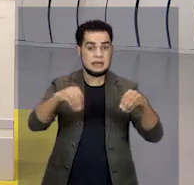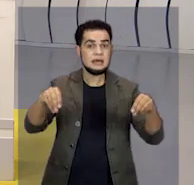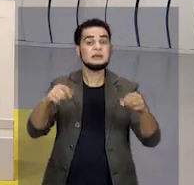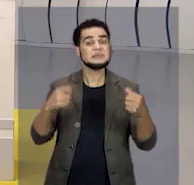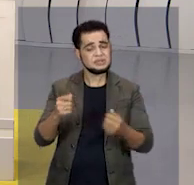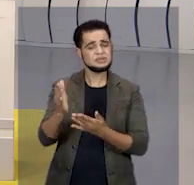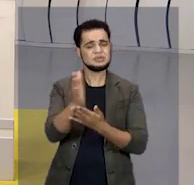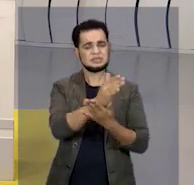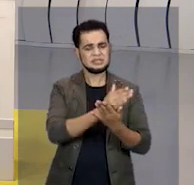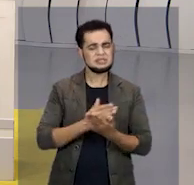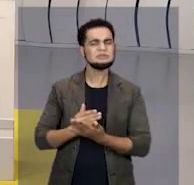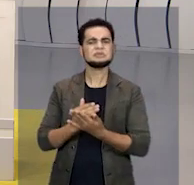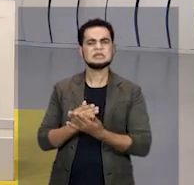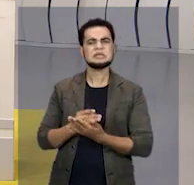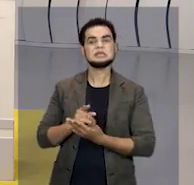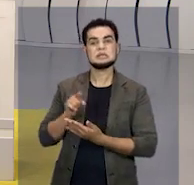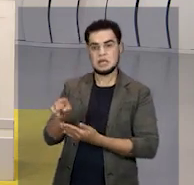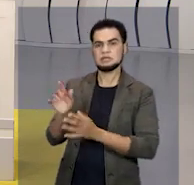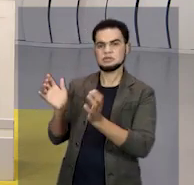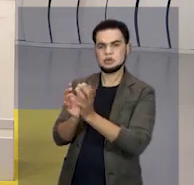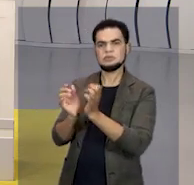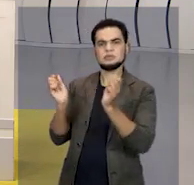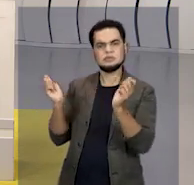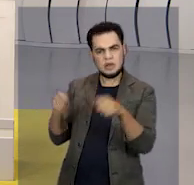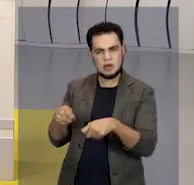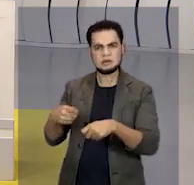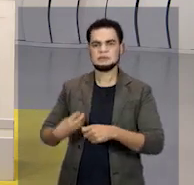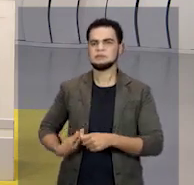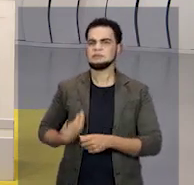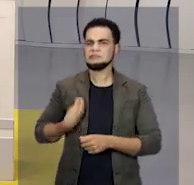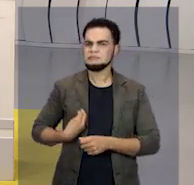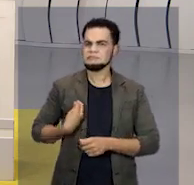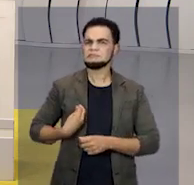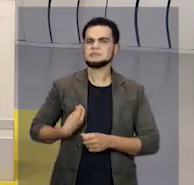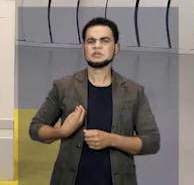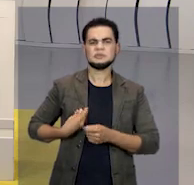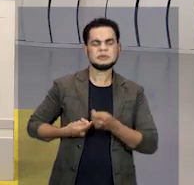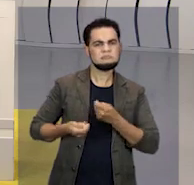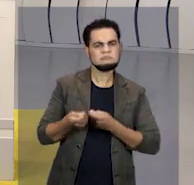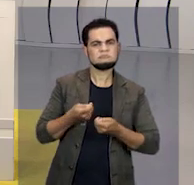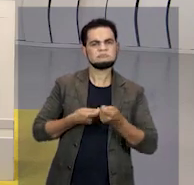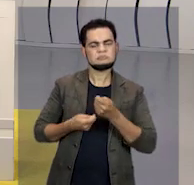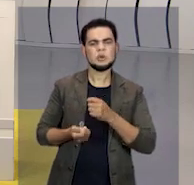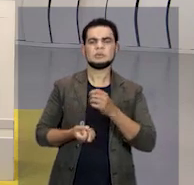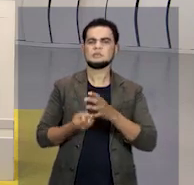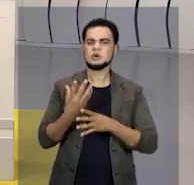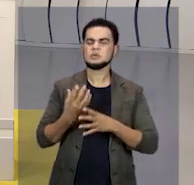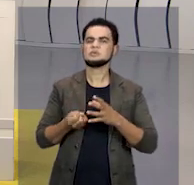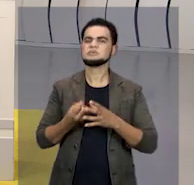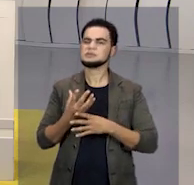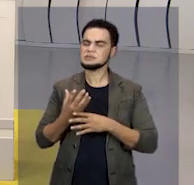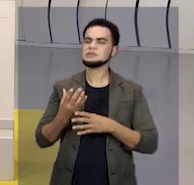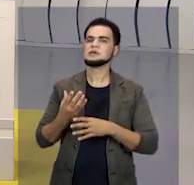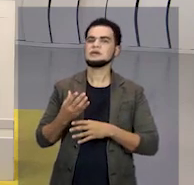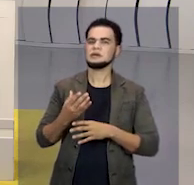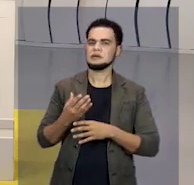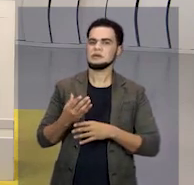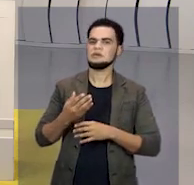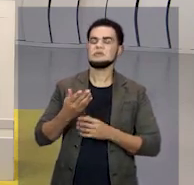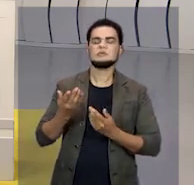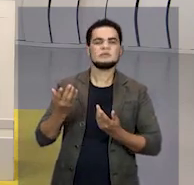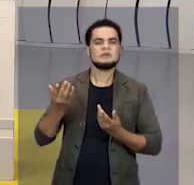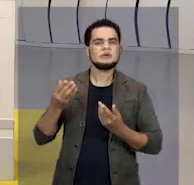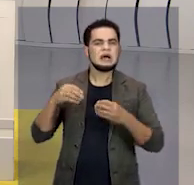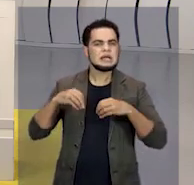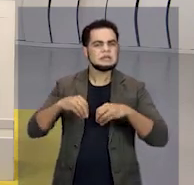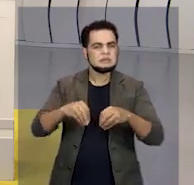também possam participar economicamente e ativamente da produção agrícola brasileira, que possa contribuir muito